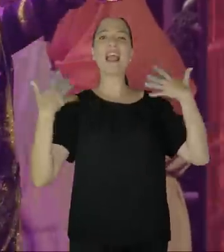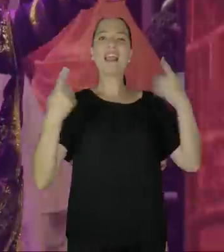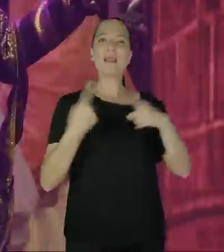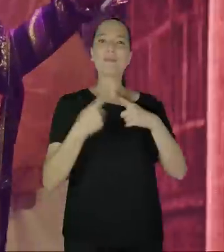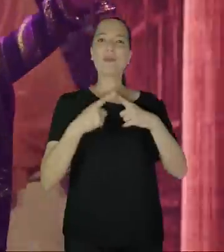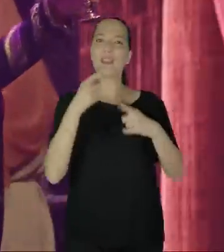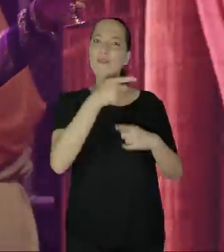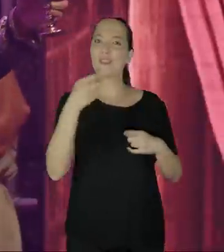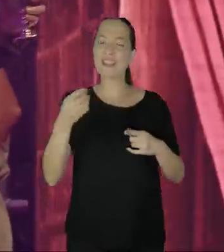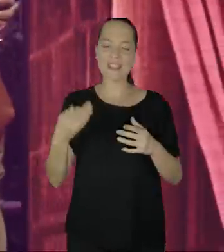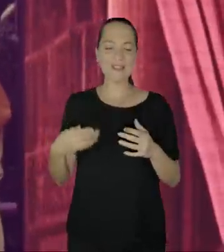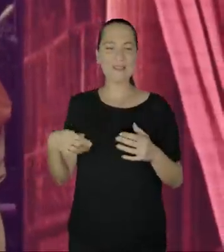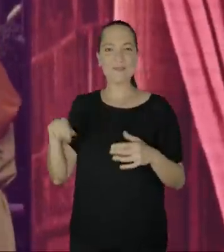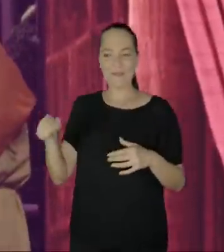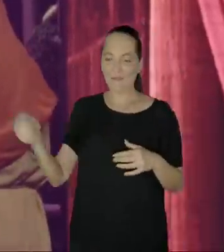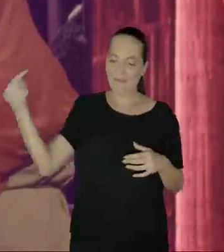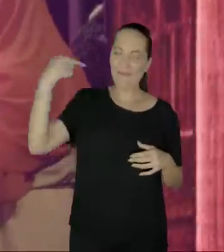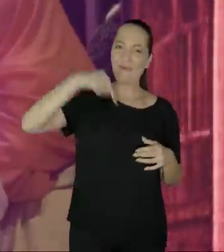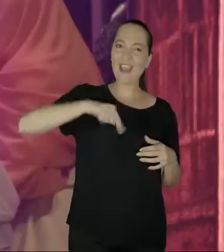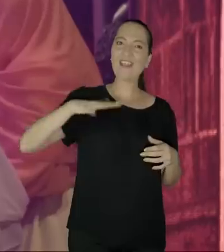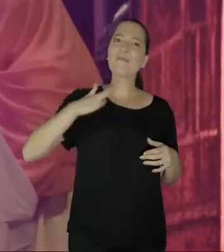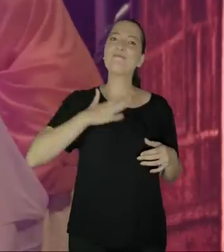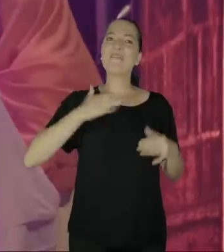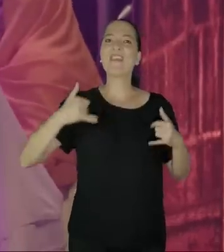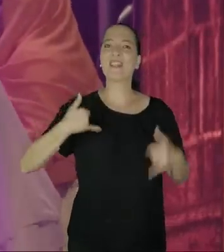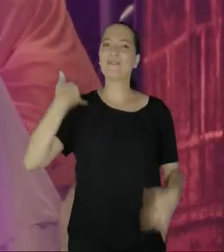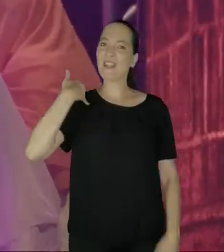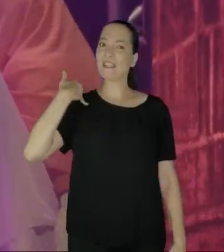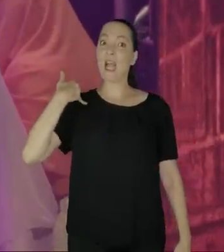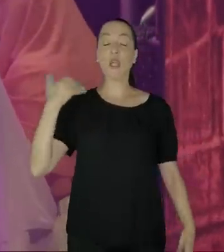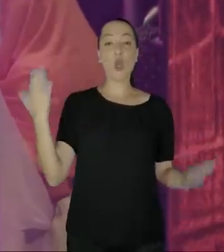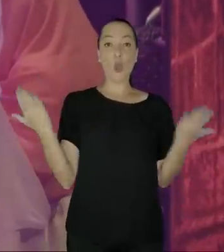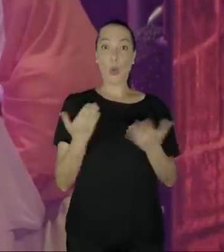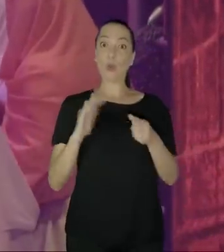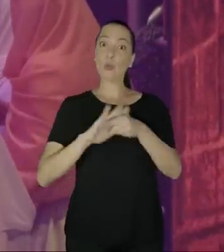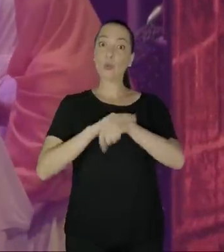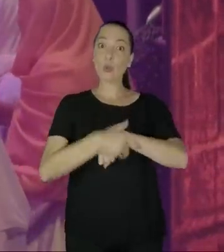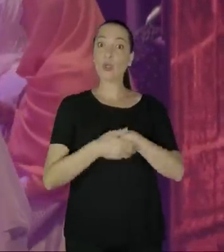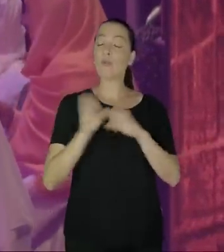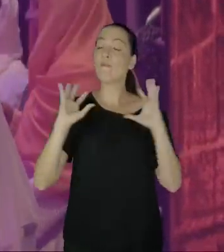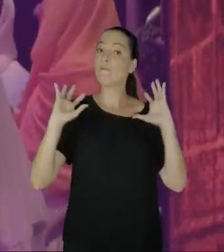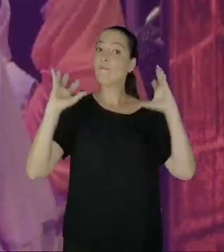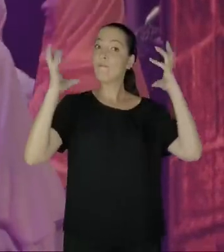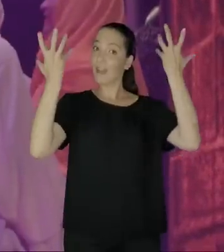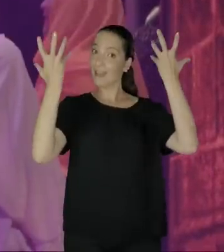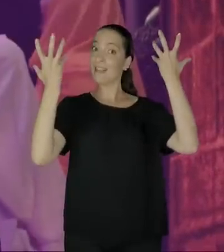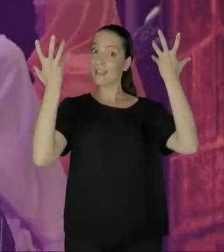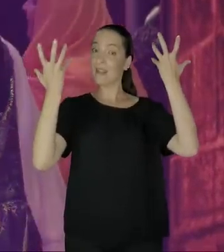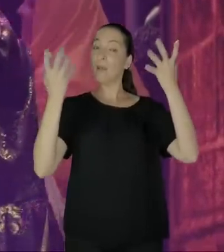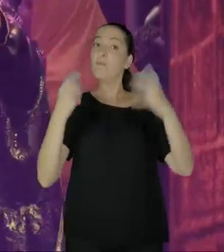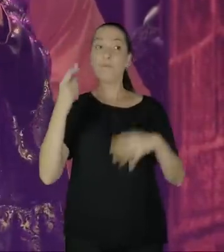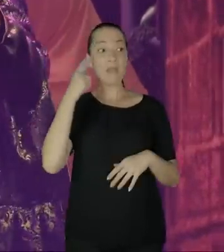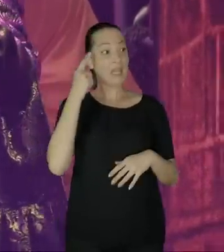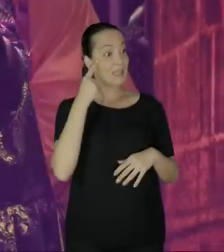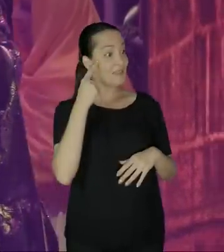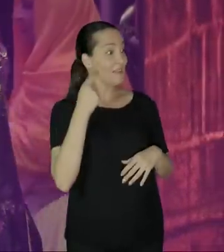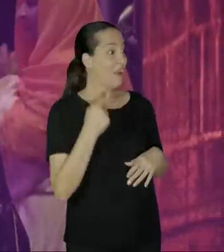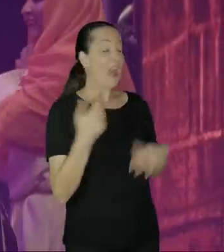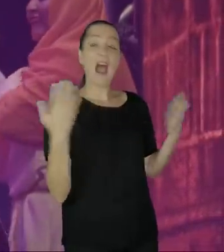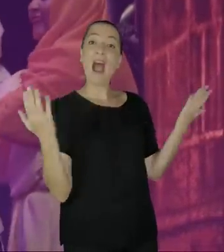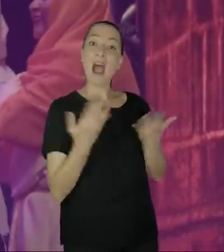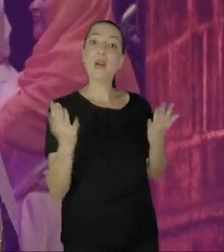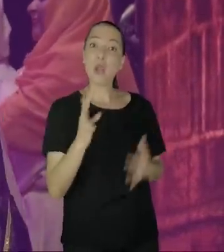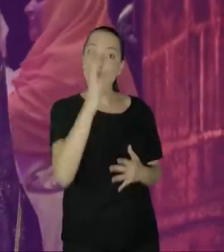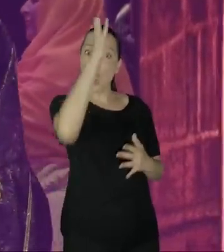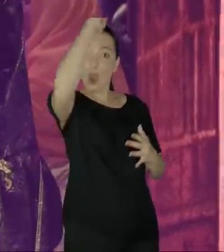aniversário joias tão lindas. Hoje é noite de festa, afinal, a própria Roma se faz presente